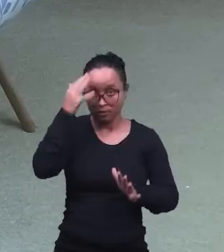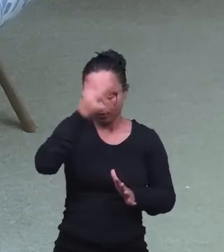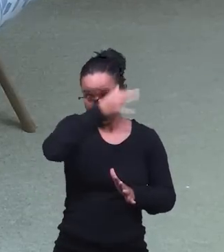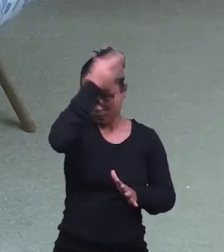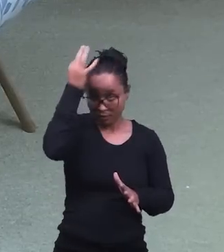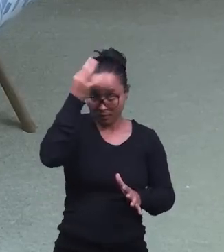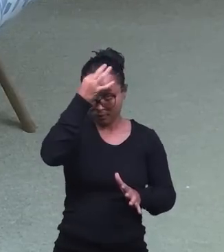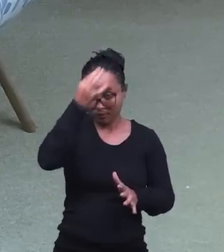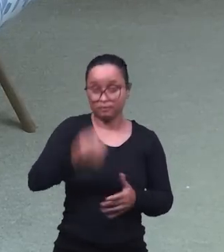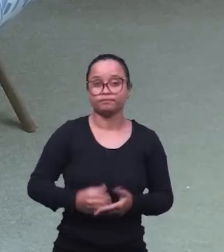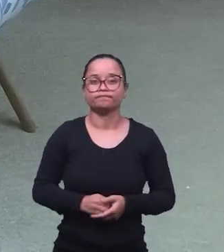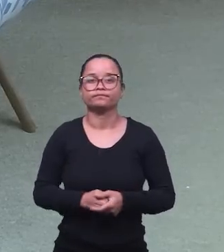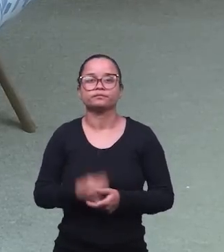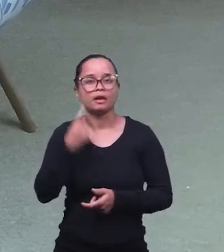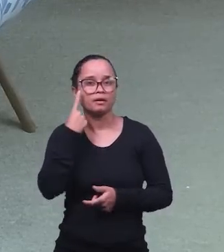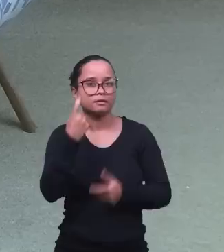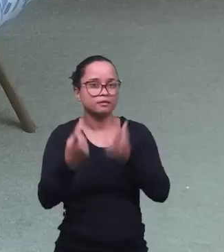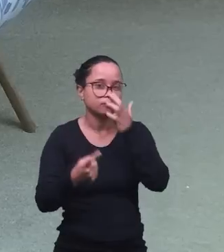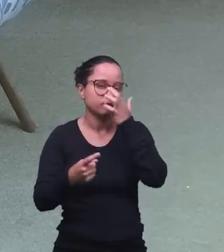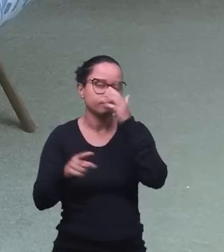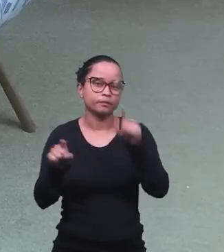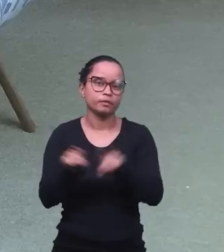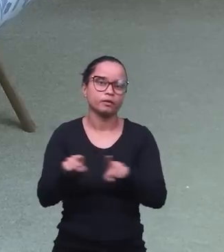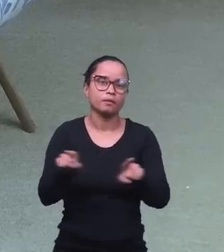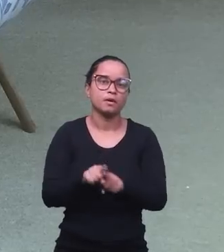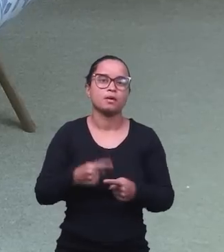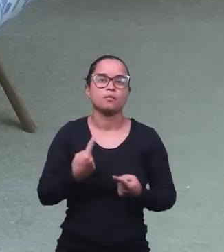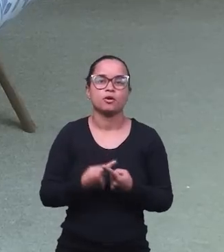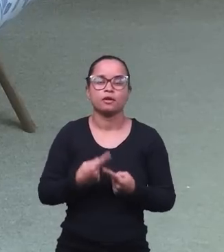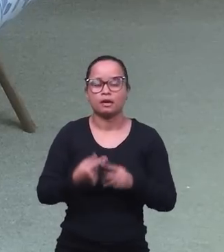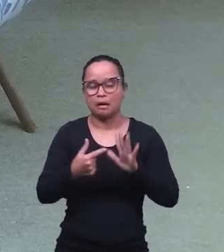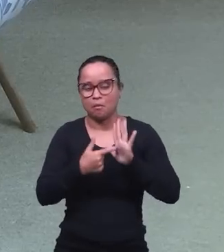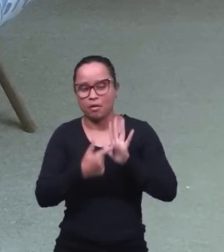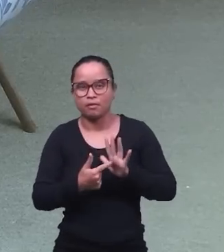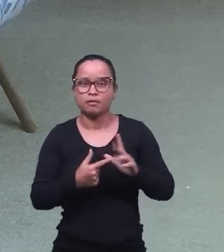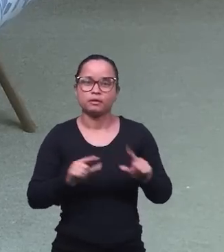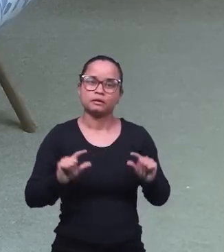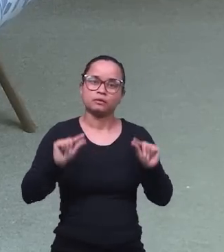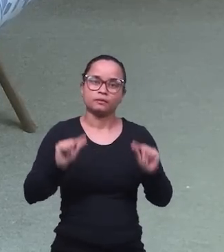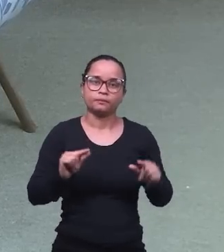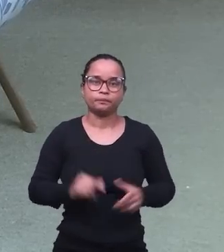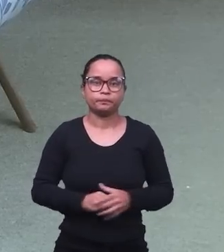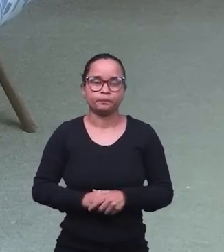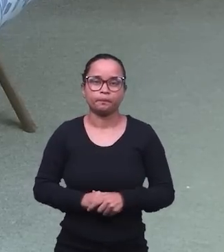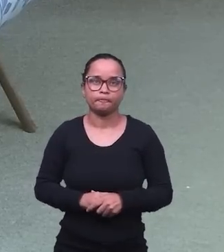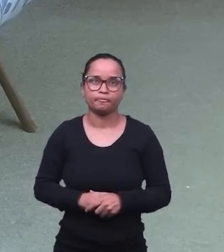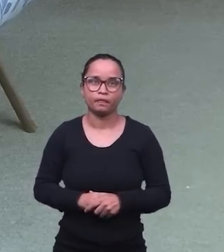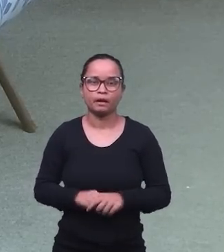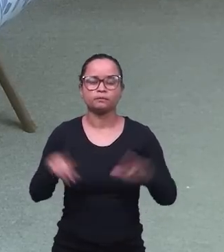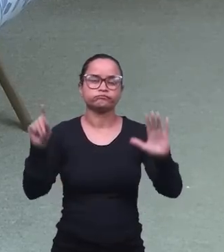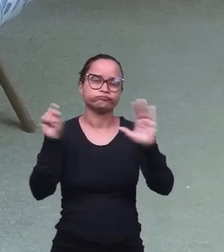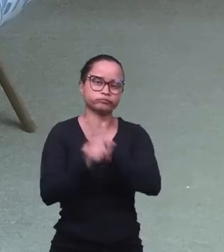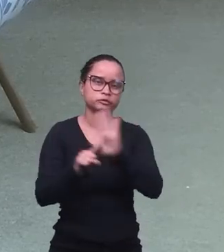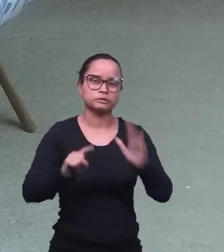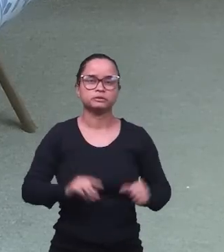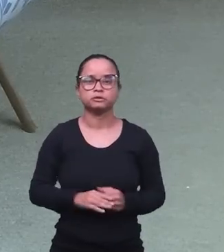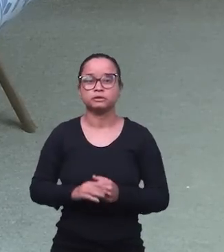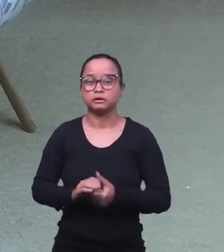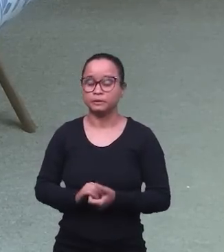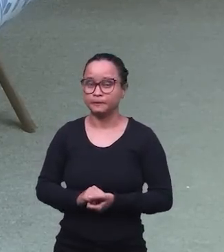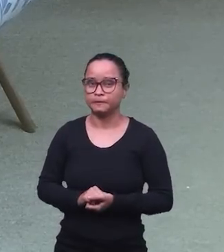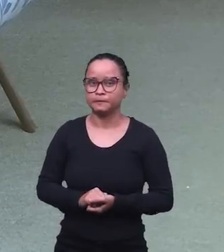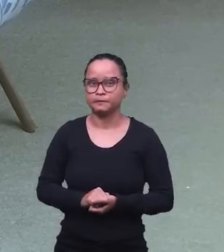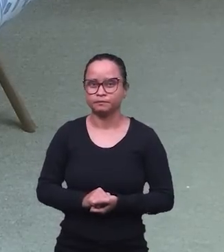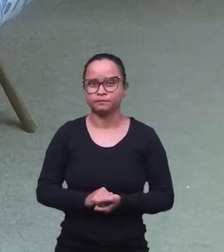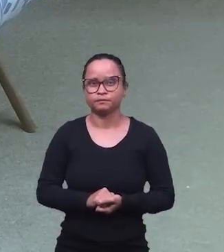meio da igreja. E é interessante que também vale destacar que quando ela fala assim, a pergunta, que